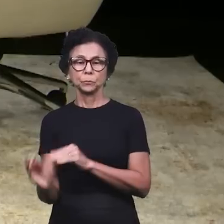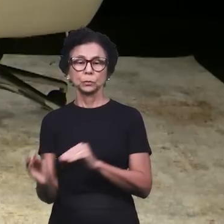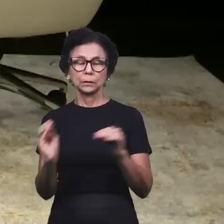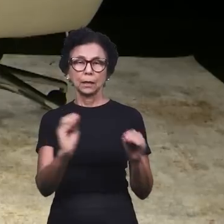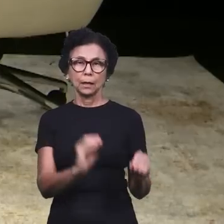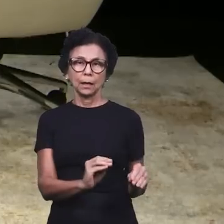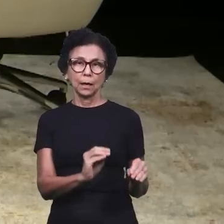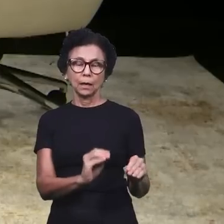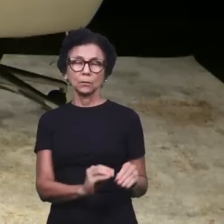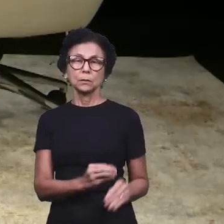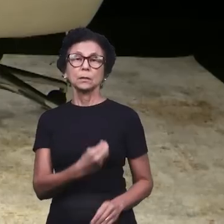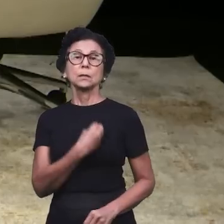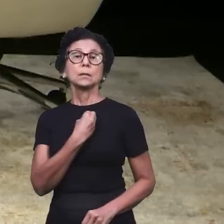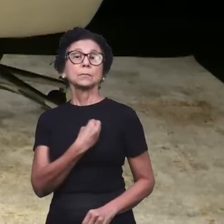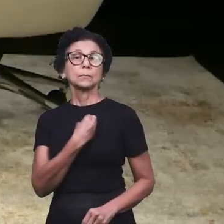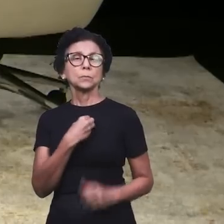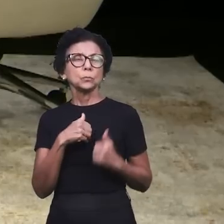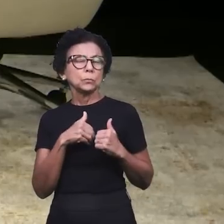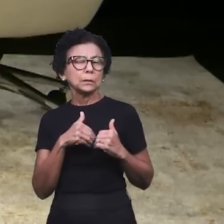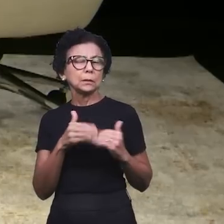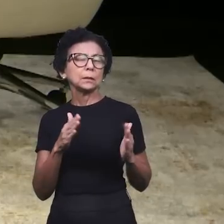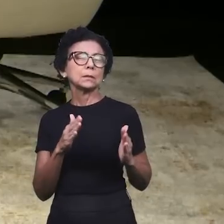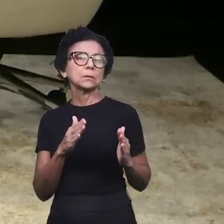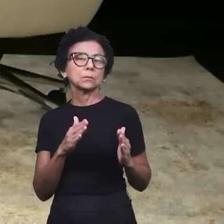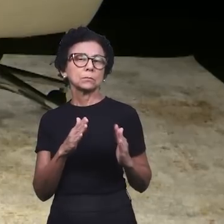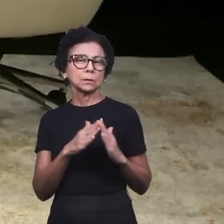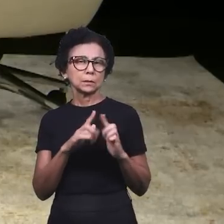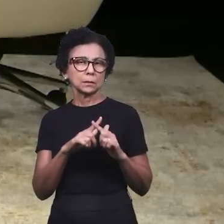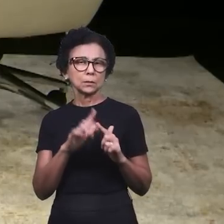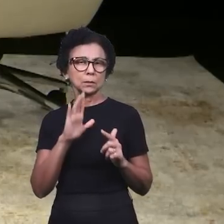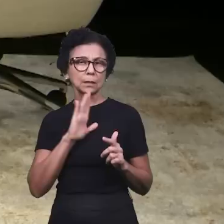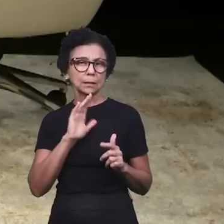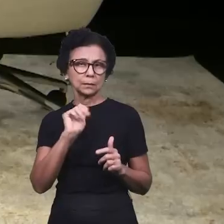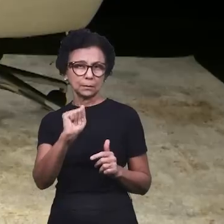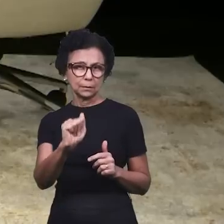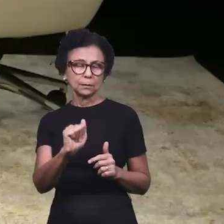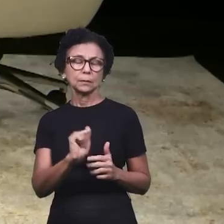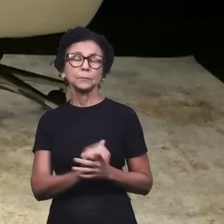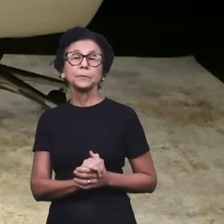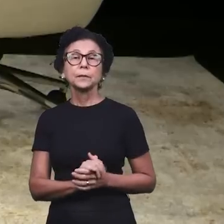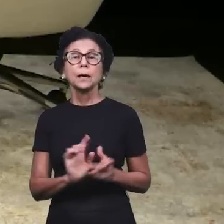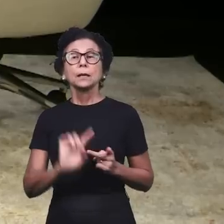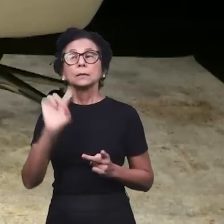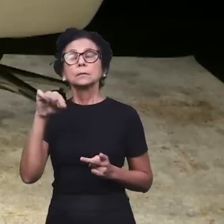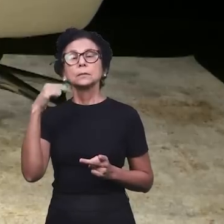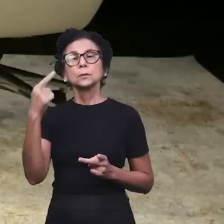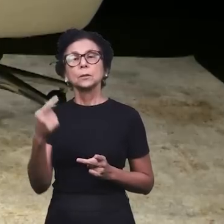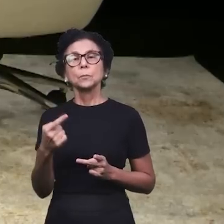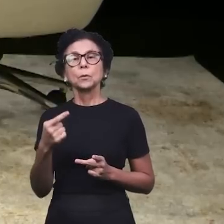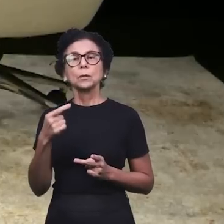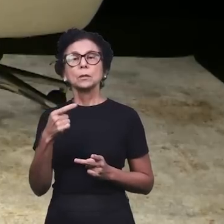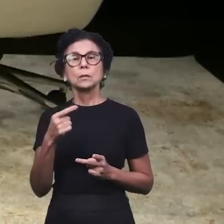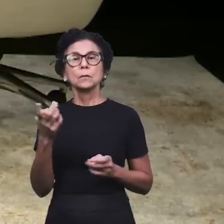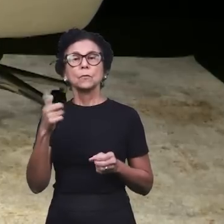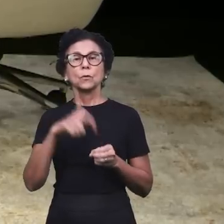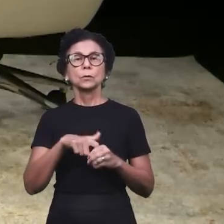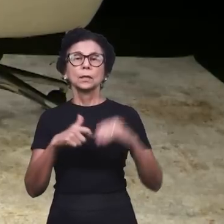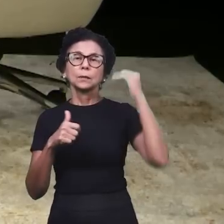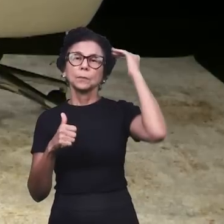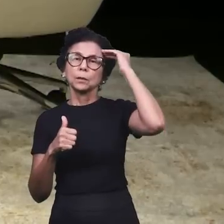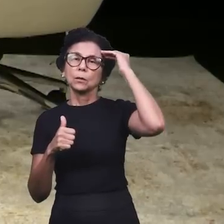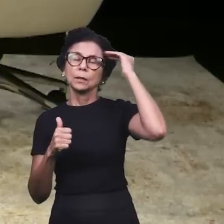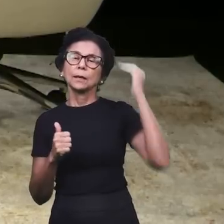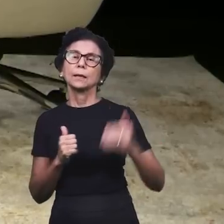no início lá na igreja no Canadá. Interessante. Entendeu? E depois eles foram para a Coreia, voltaram para a Coreia e o início da igreja, eles